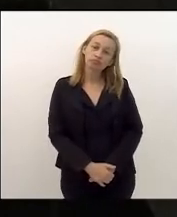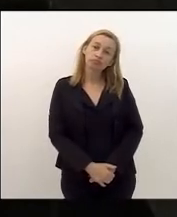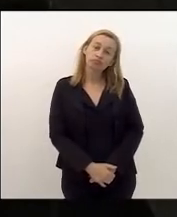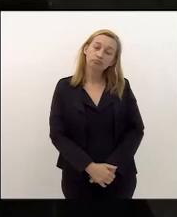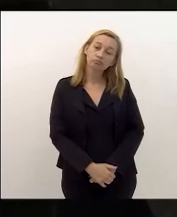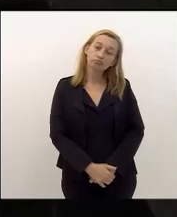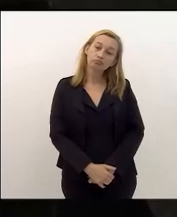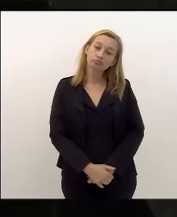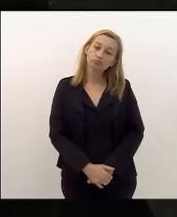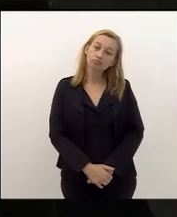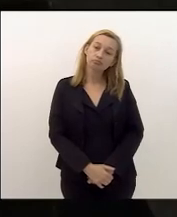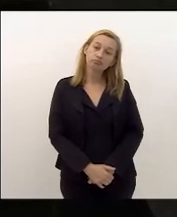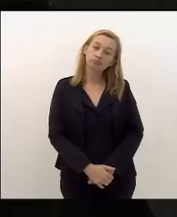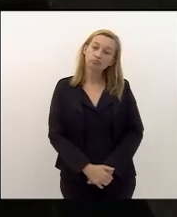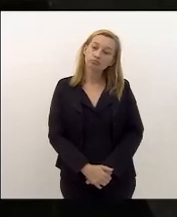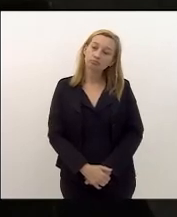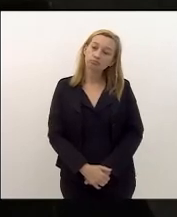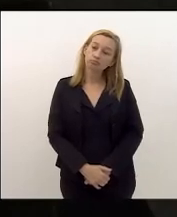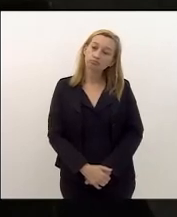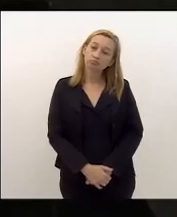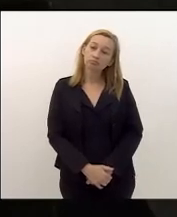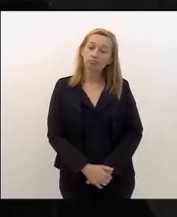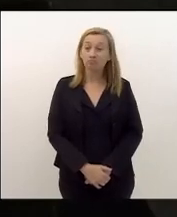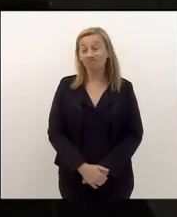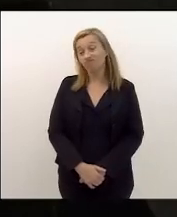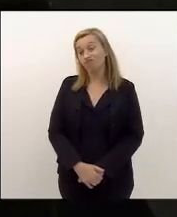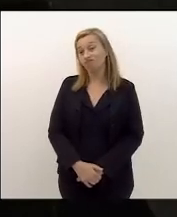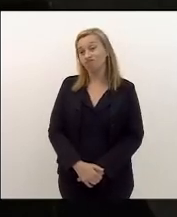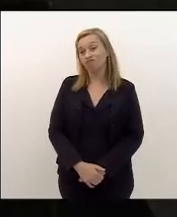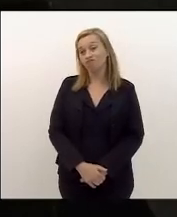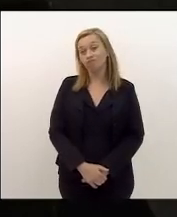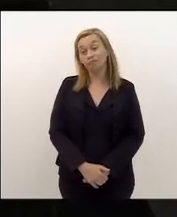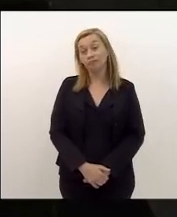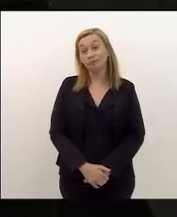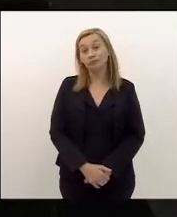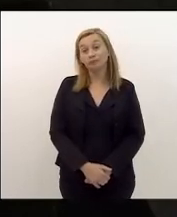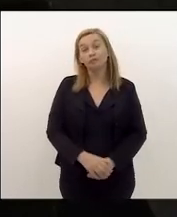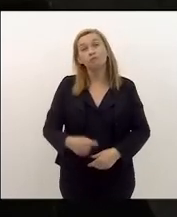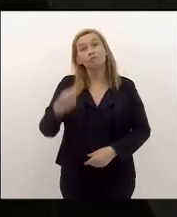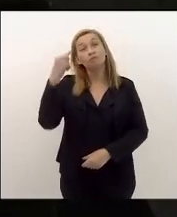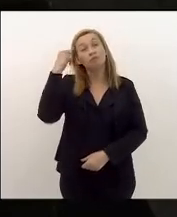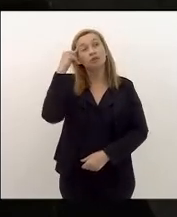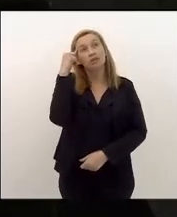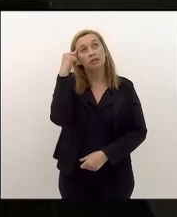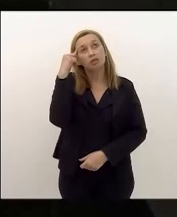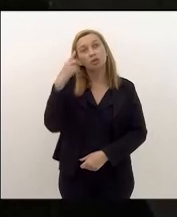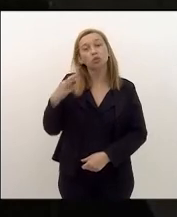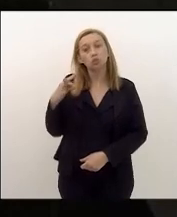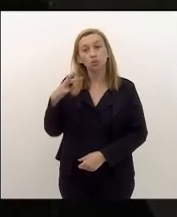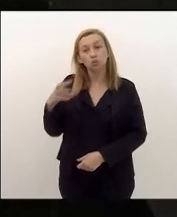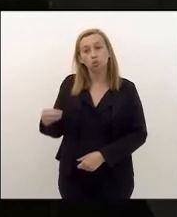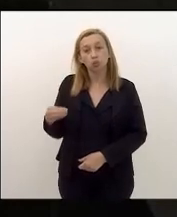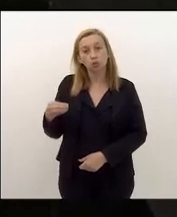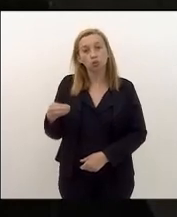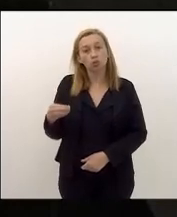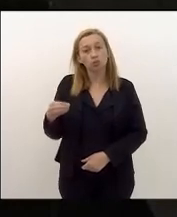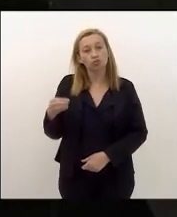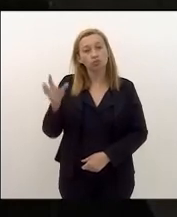sobressaído na conjuntura brasileira e que nos impõem uma reflexão e, sobretudo,